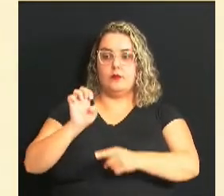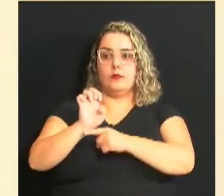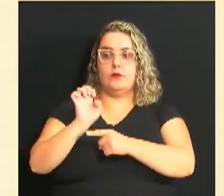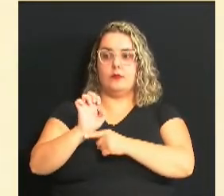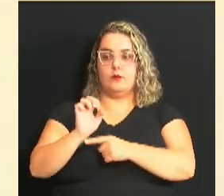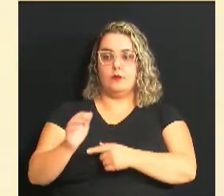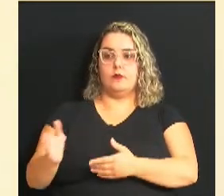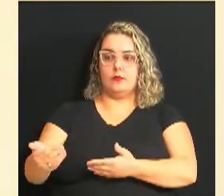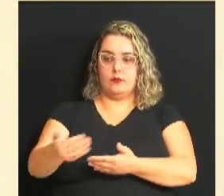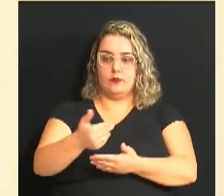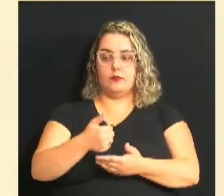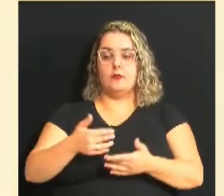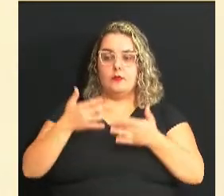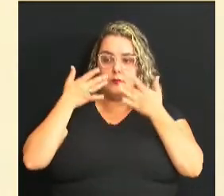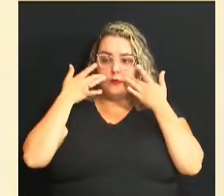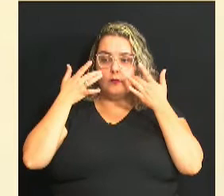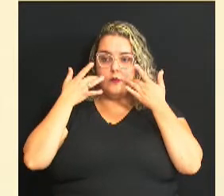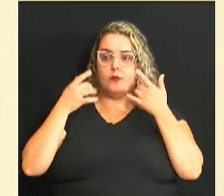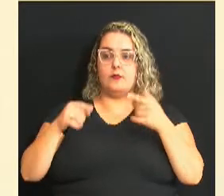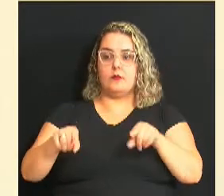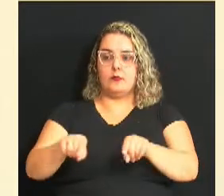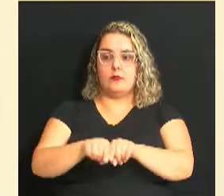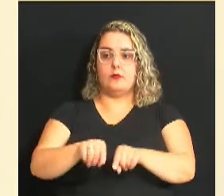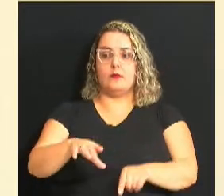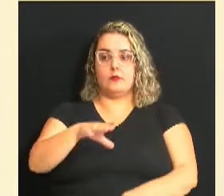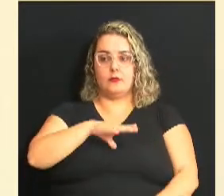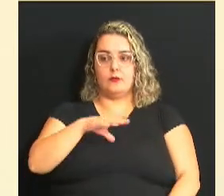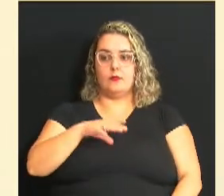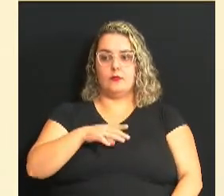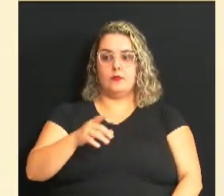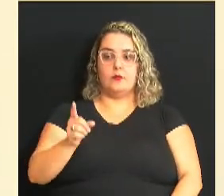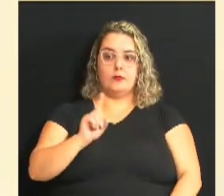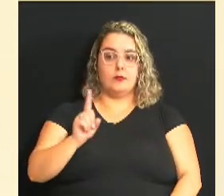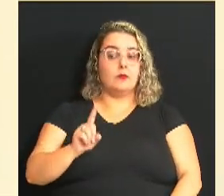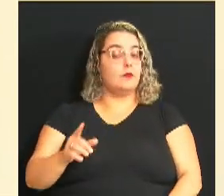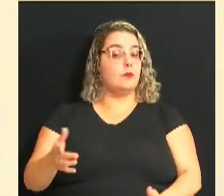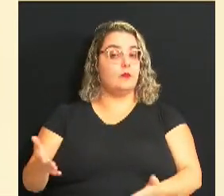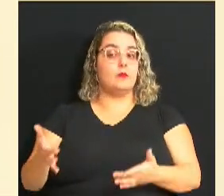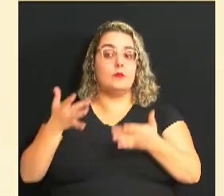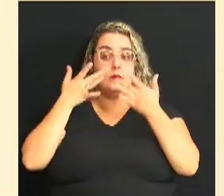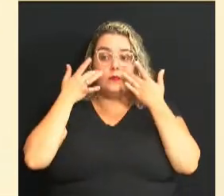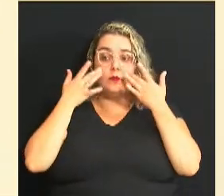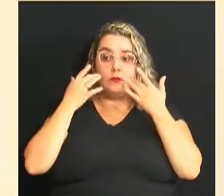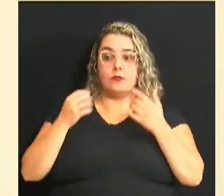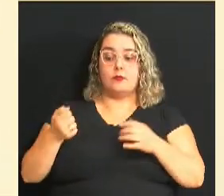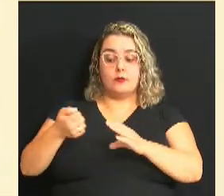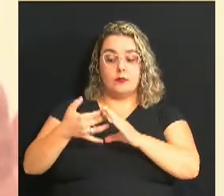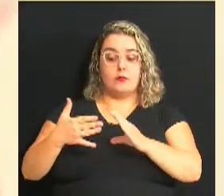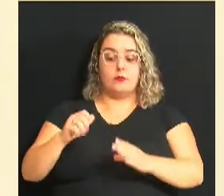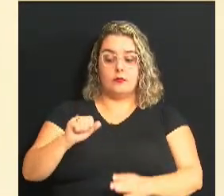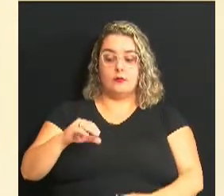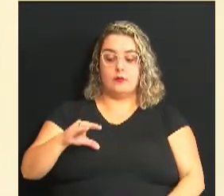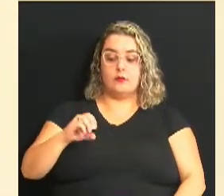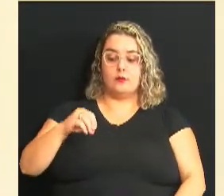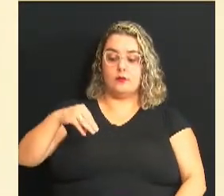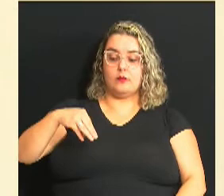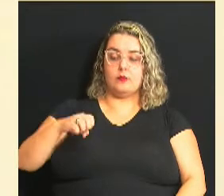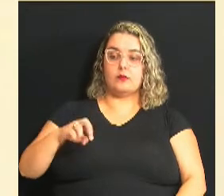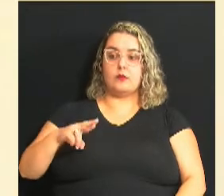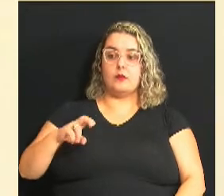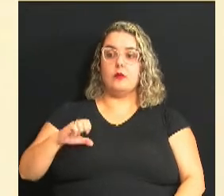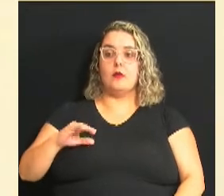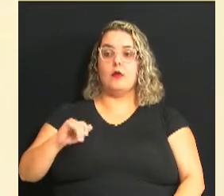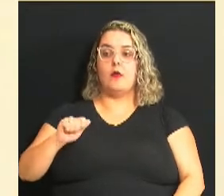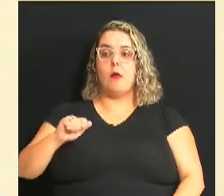nos teatros municipais também. Ela não é acolhida nos teatros com caráter comercial. Então, tem uma função também de articulação com as